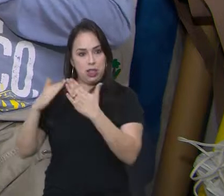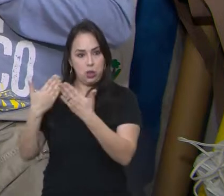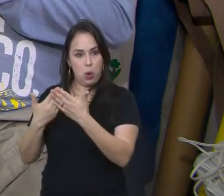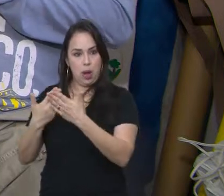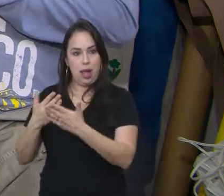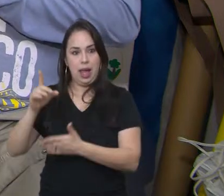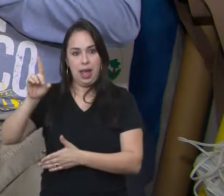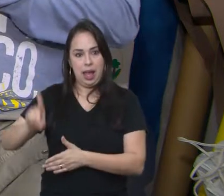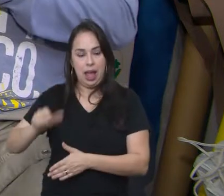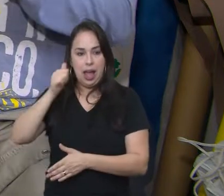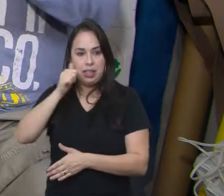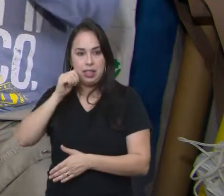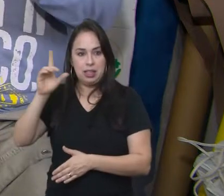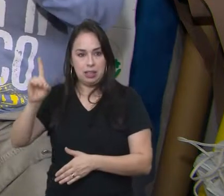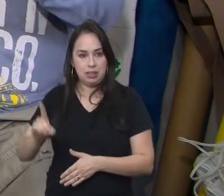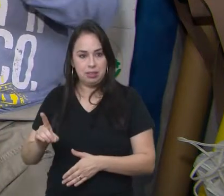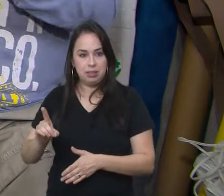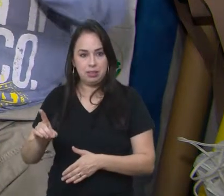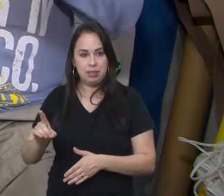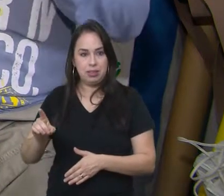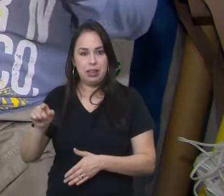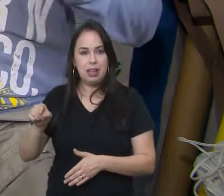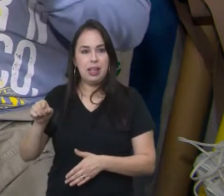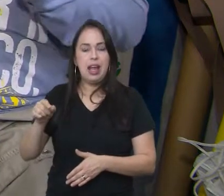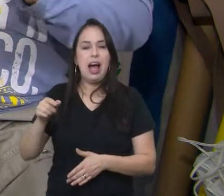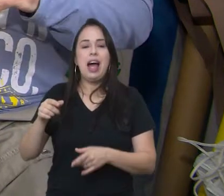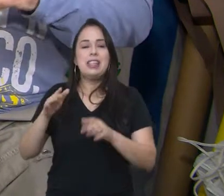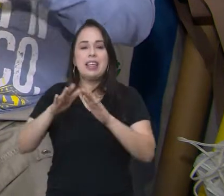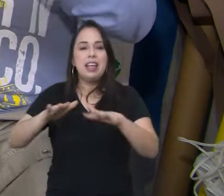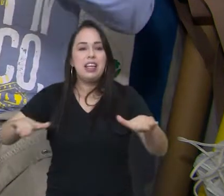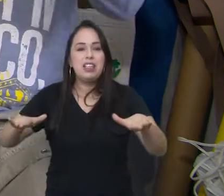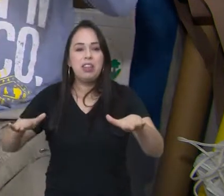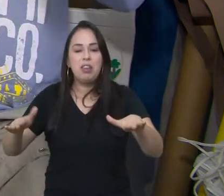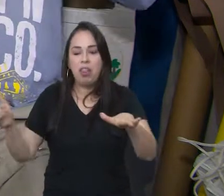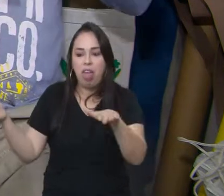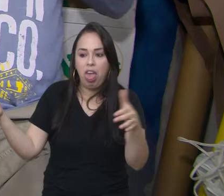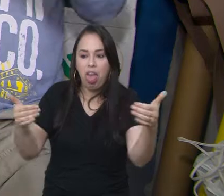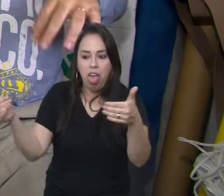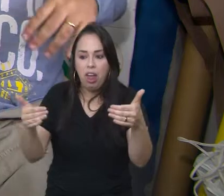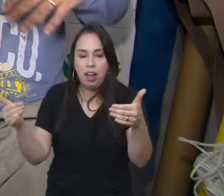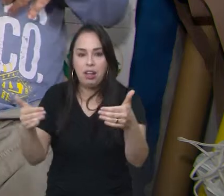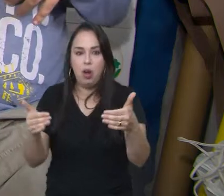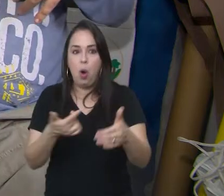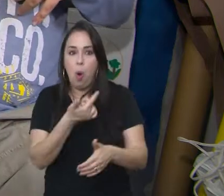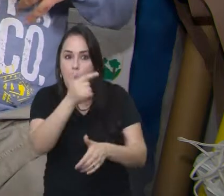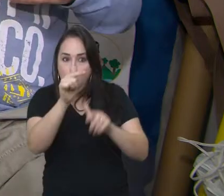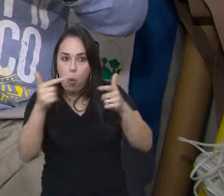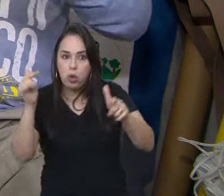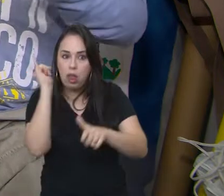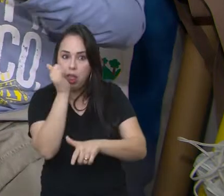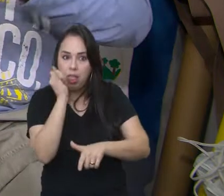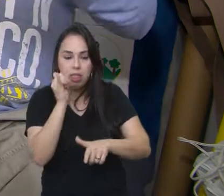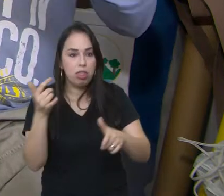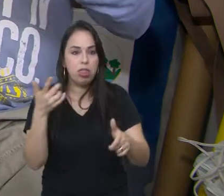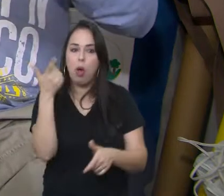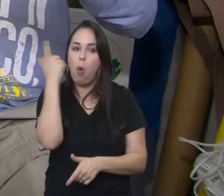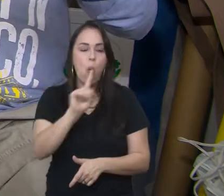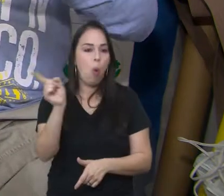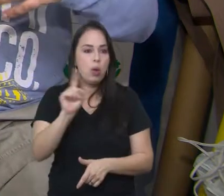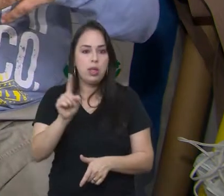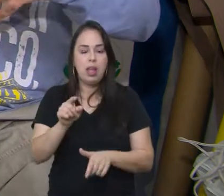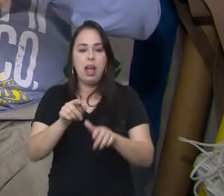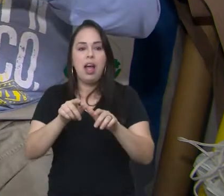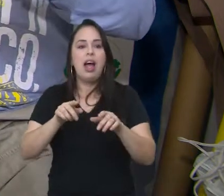para mim e falou assim, olha, ninguém conseguiu juntar as crianças aqui. Então, as outras contadoras de história que vieram aqui,